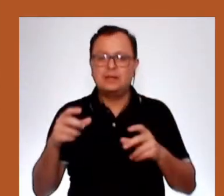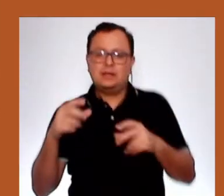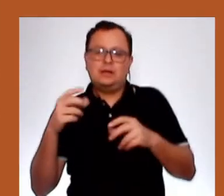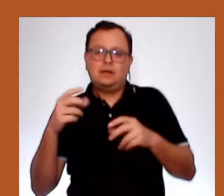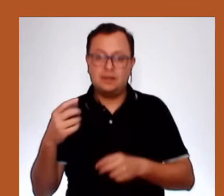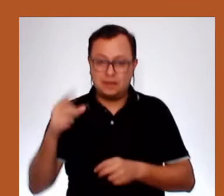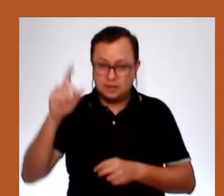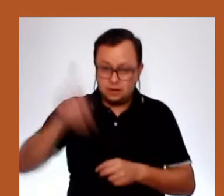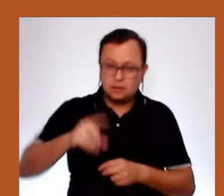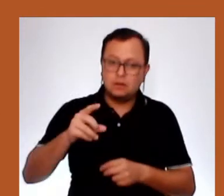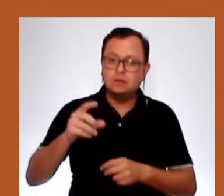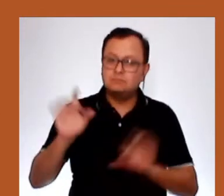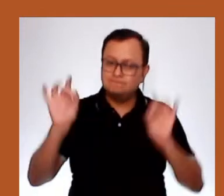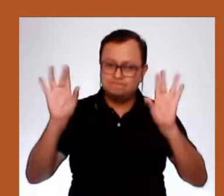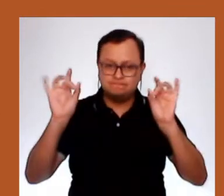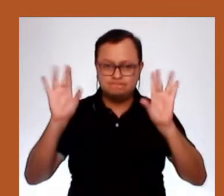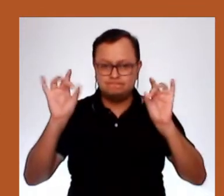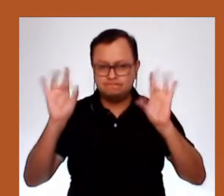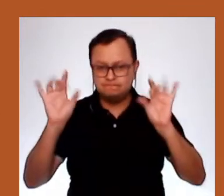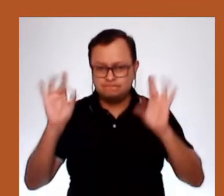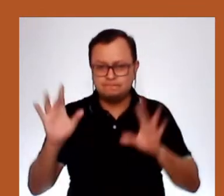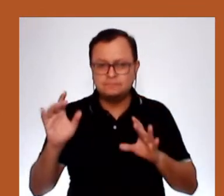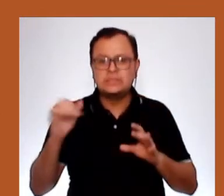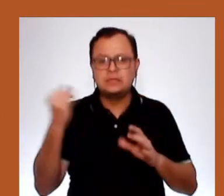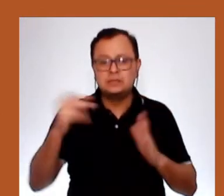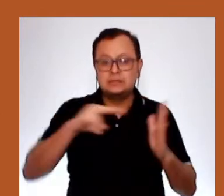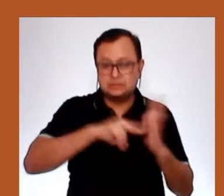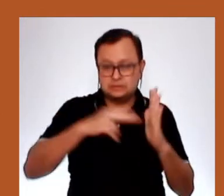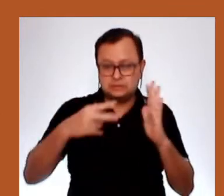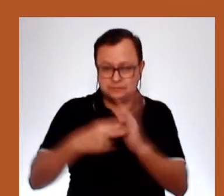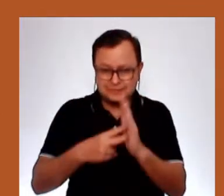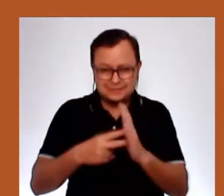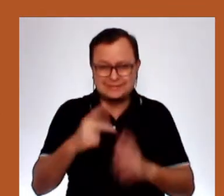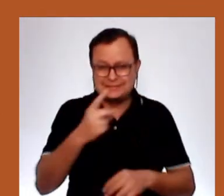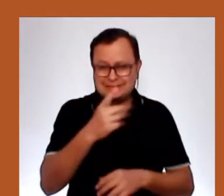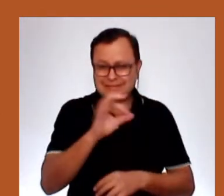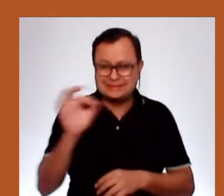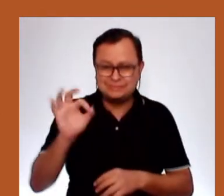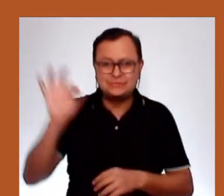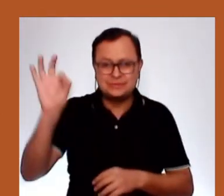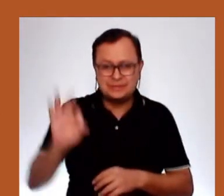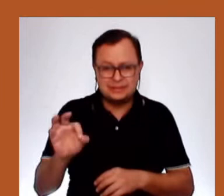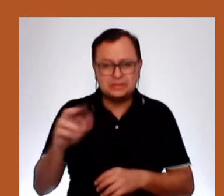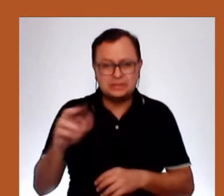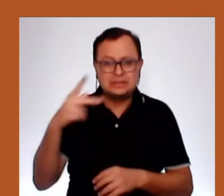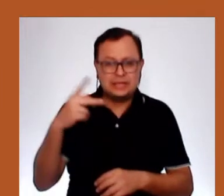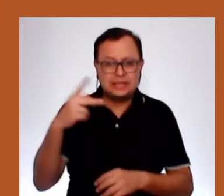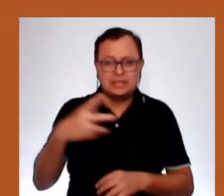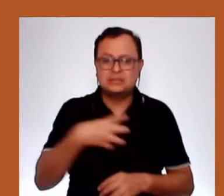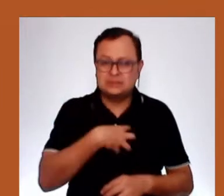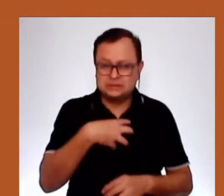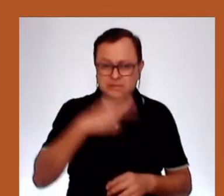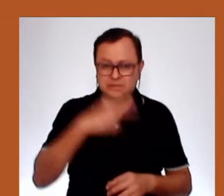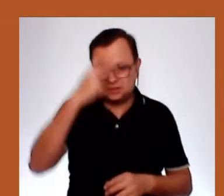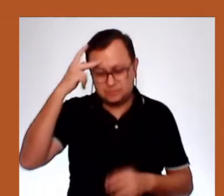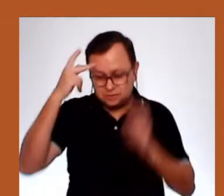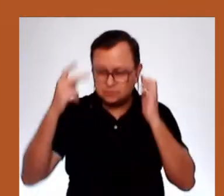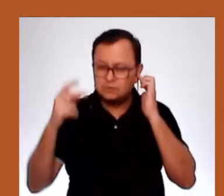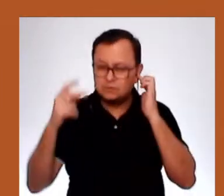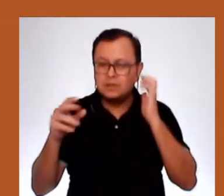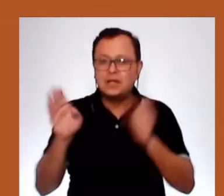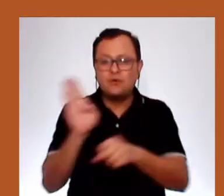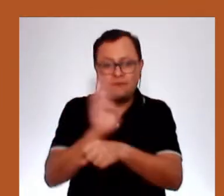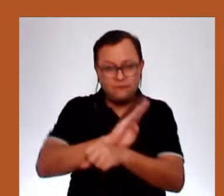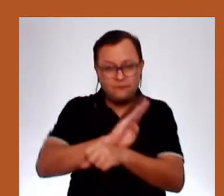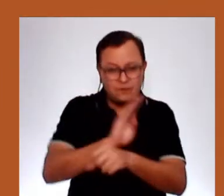se traduzir 100% na personalidade, né, da pessoa. É, todas as pessoas que a gente ouviu no documentário me